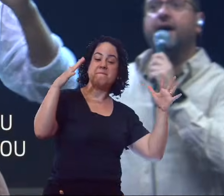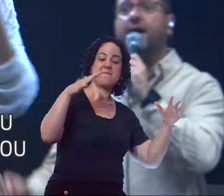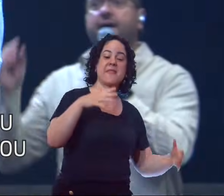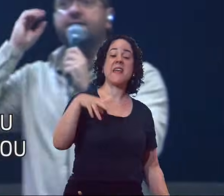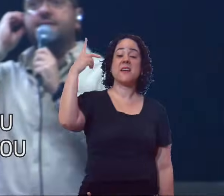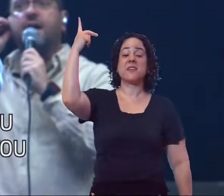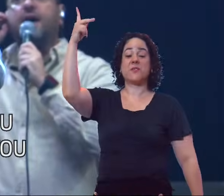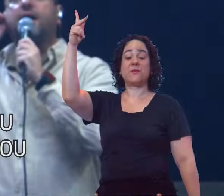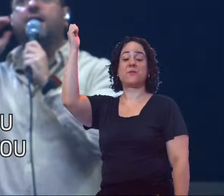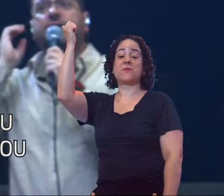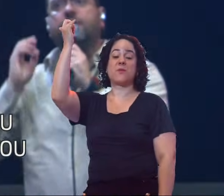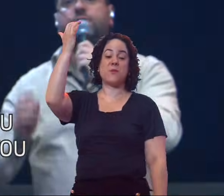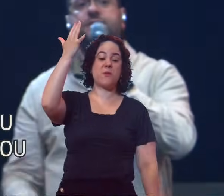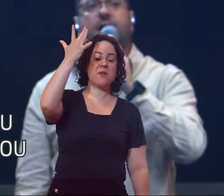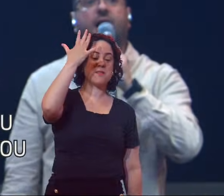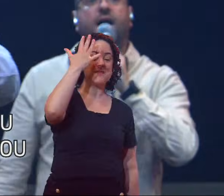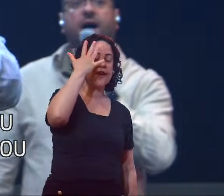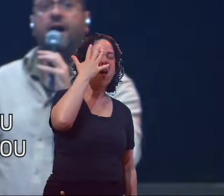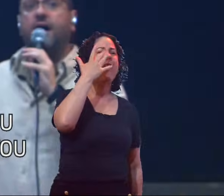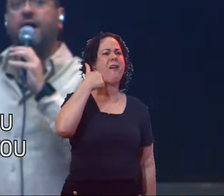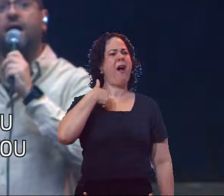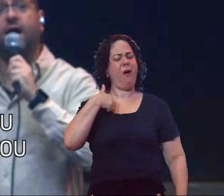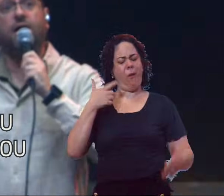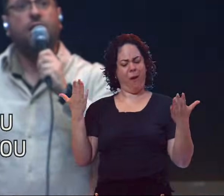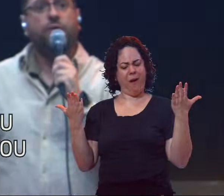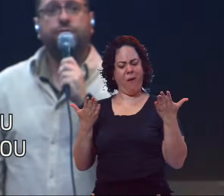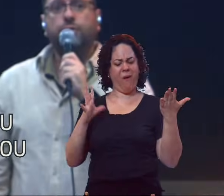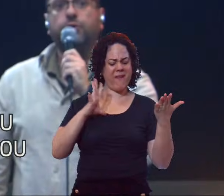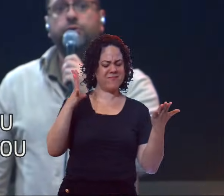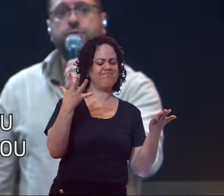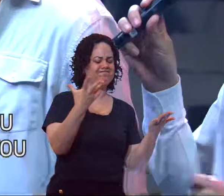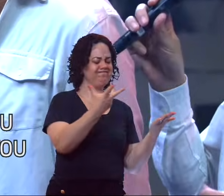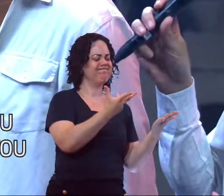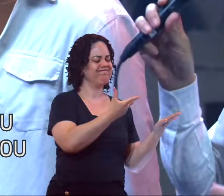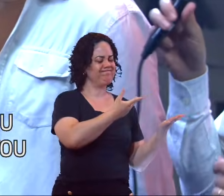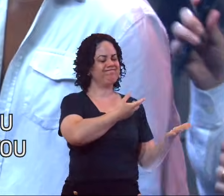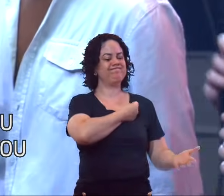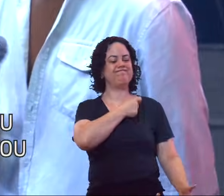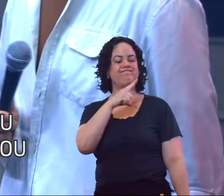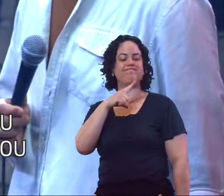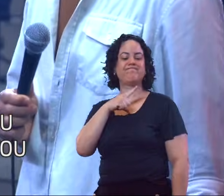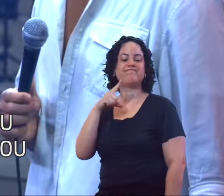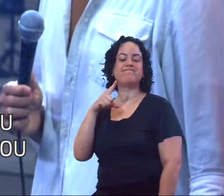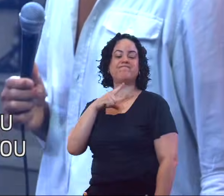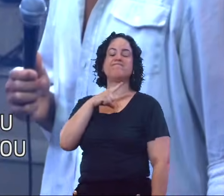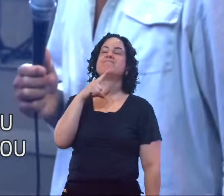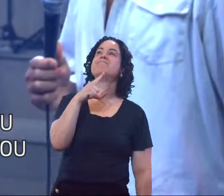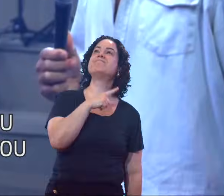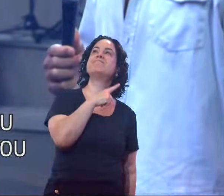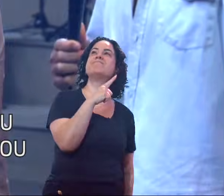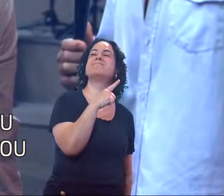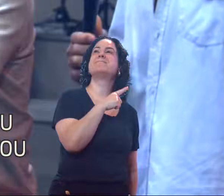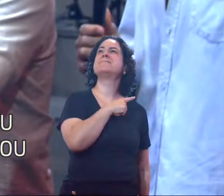Tua graça eu salvo sou.